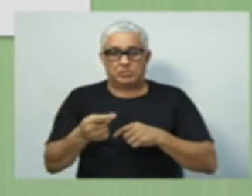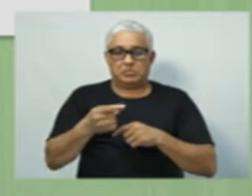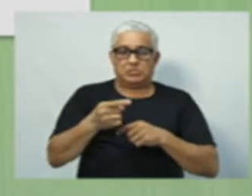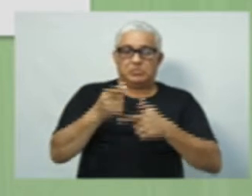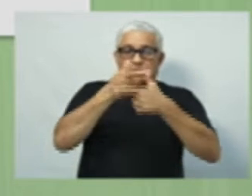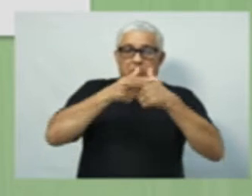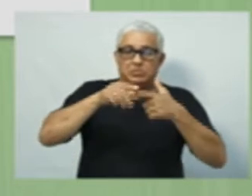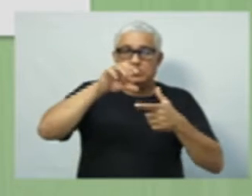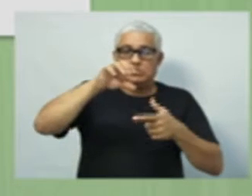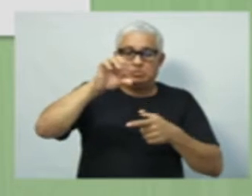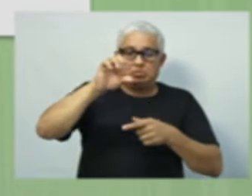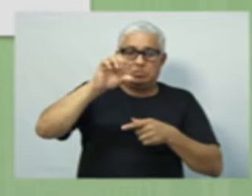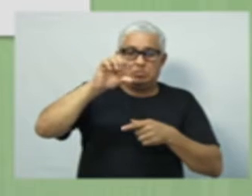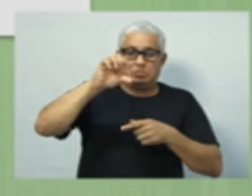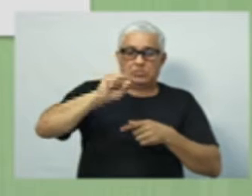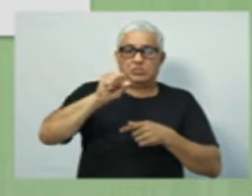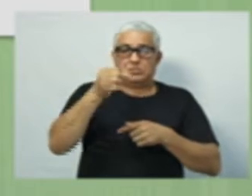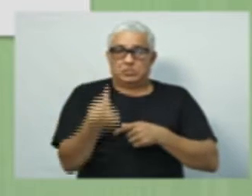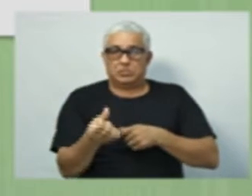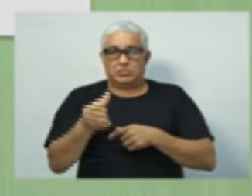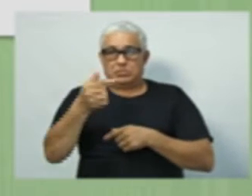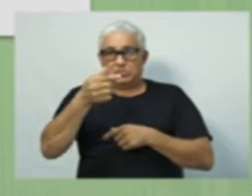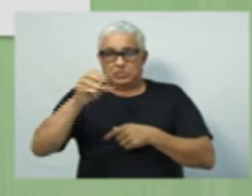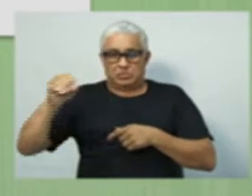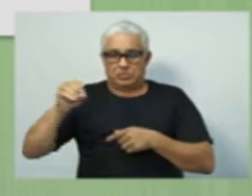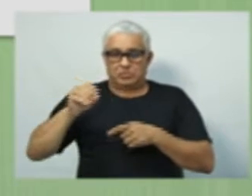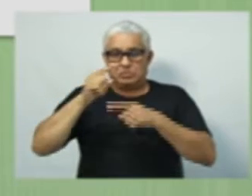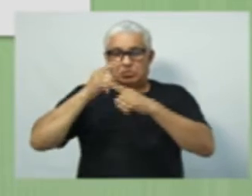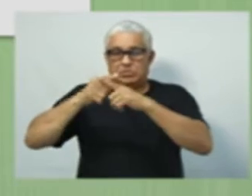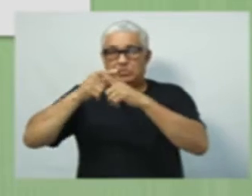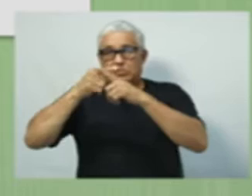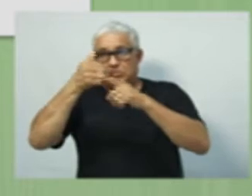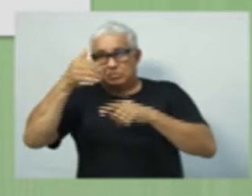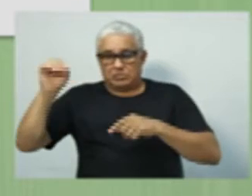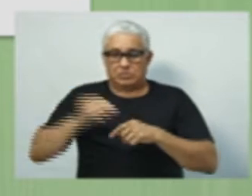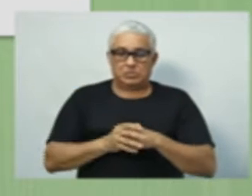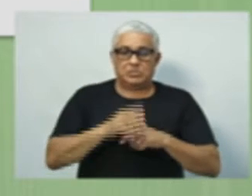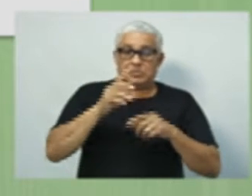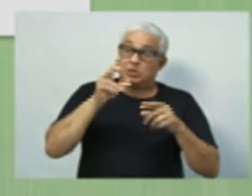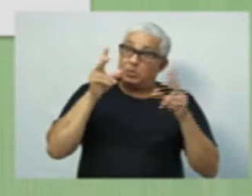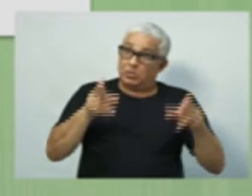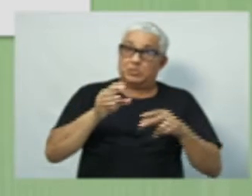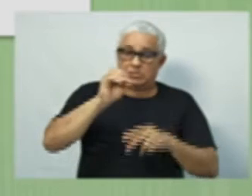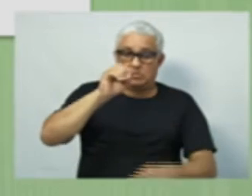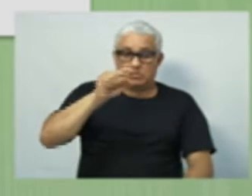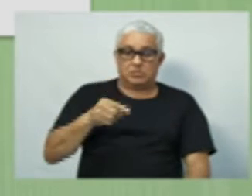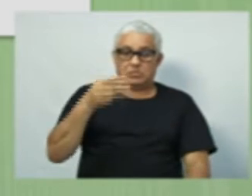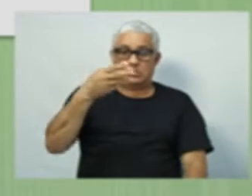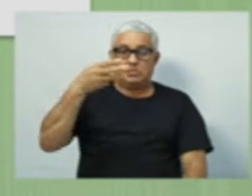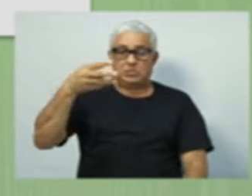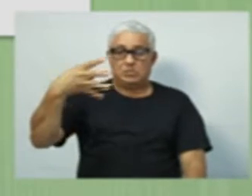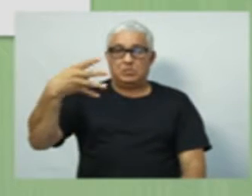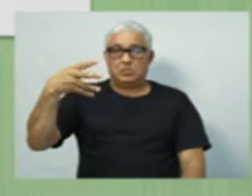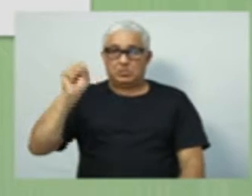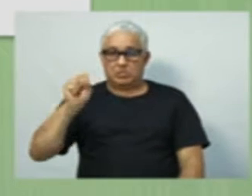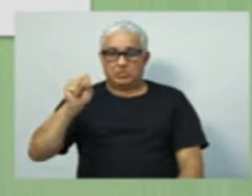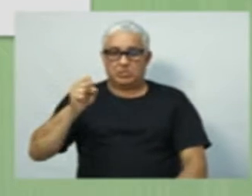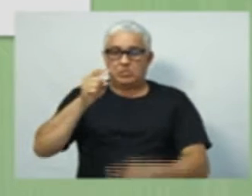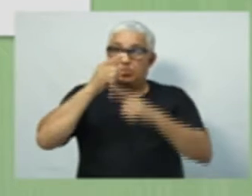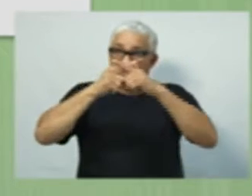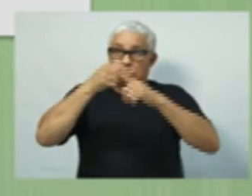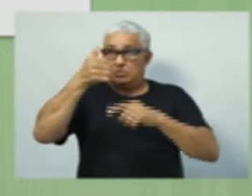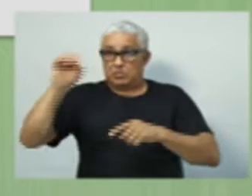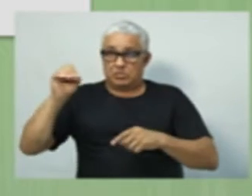é igual a 0,3 3448 quando multiplicar por cem os transforma em percentual